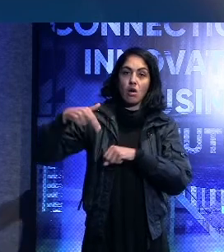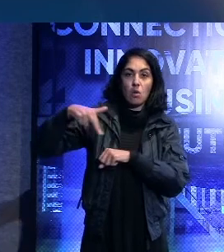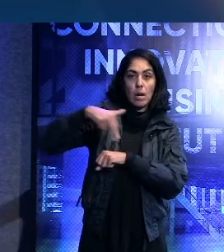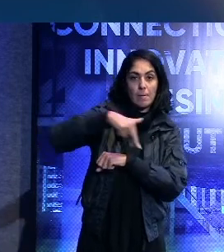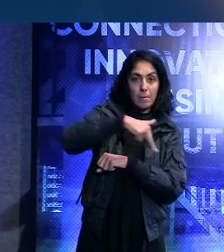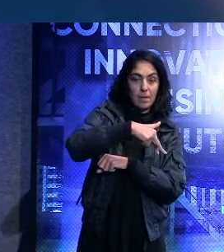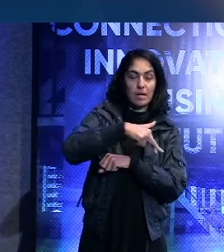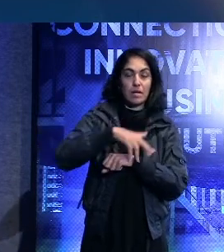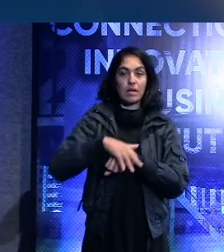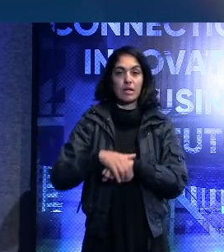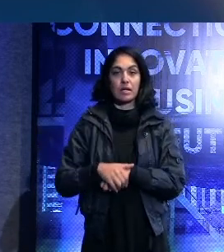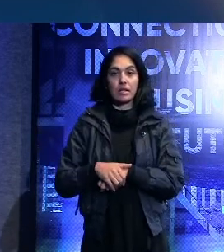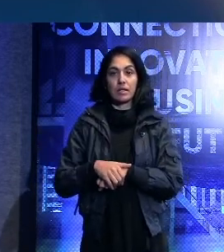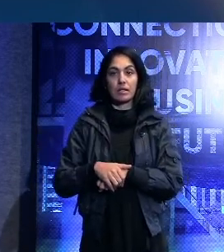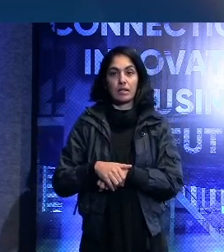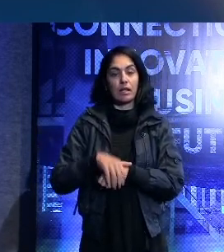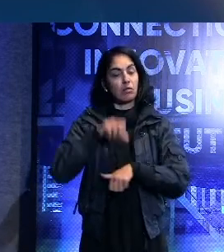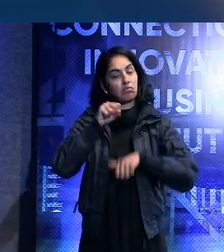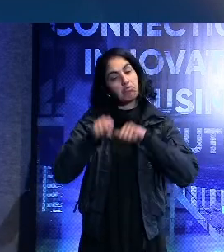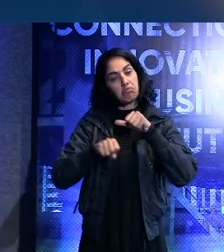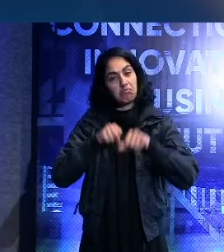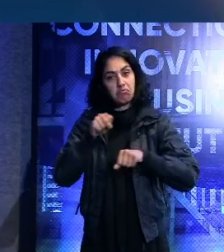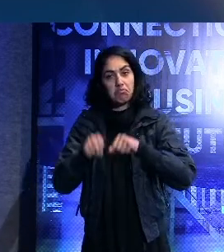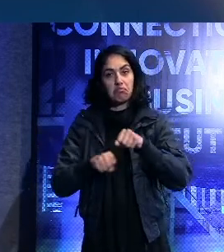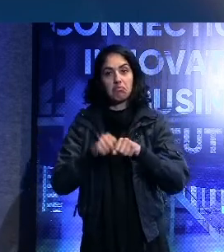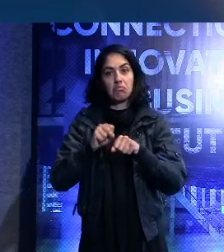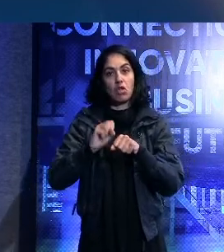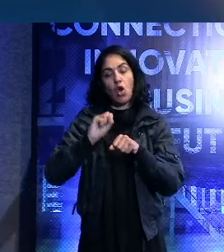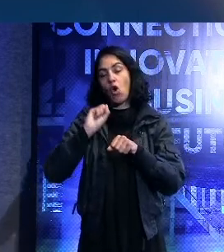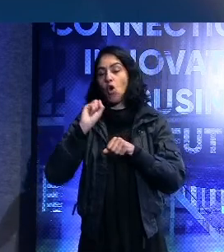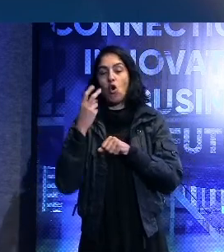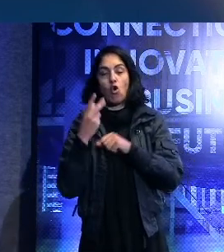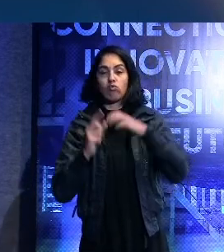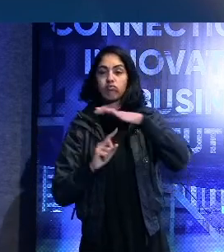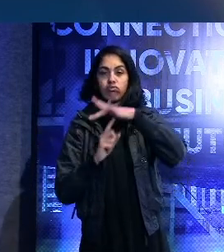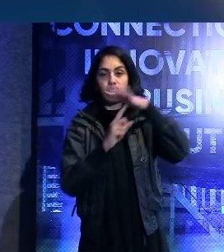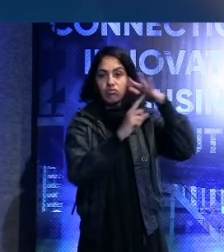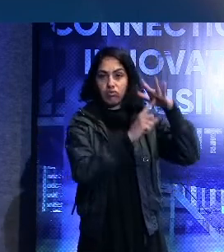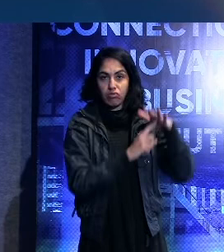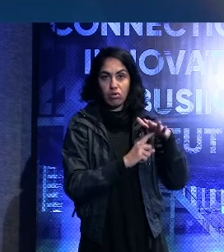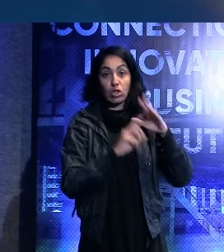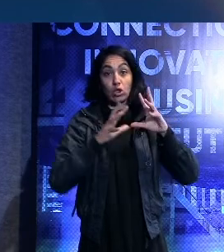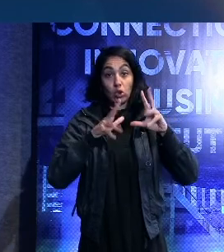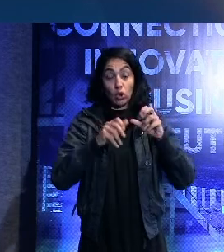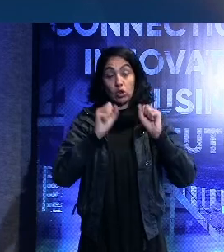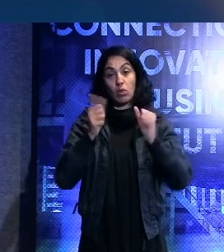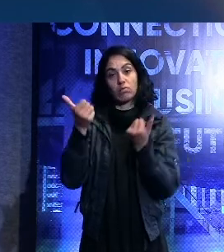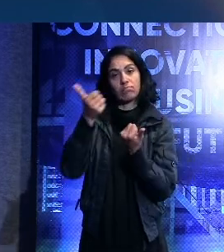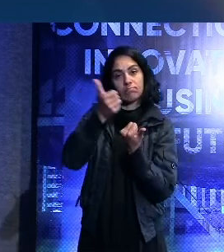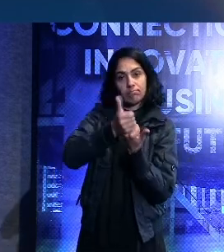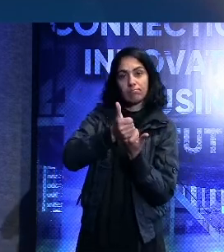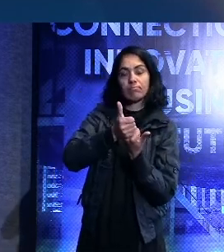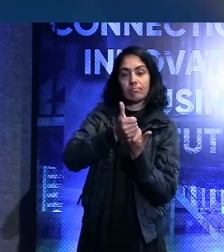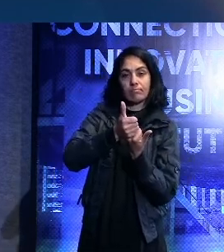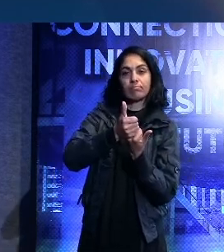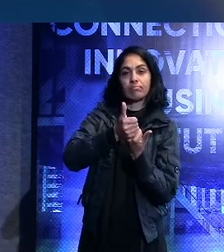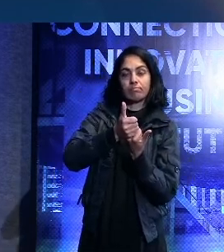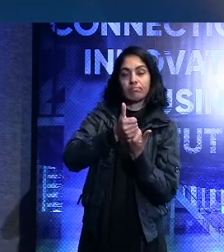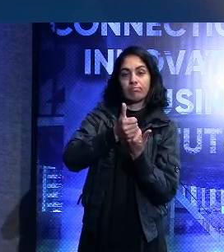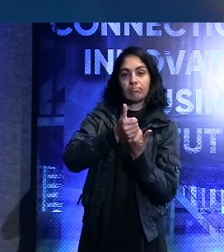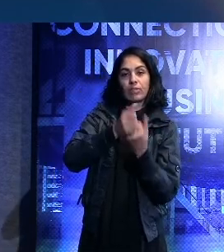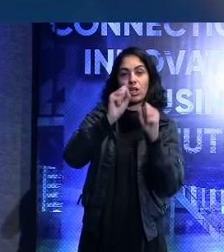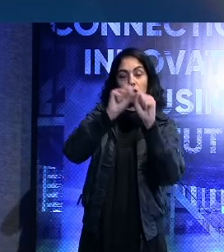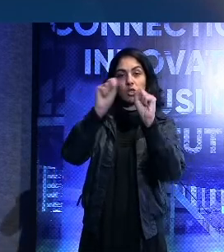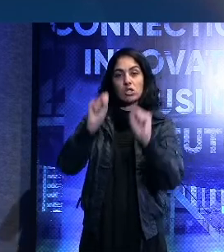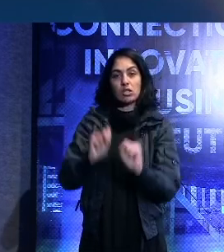rota bicicleta, rota drone, todos eles podem substituir no sistema, podem